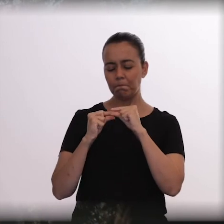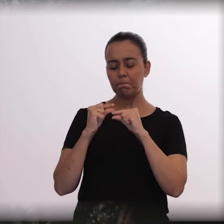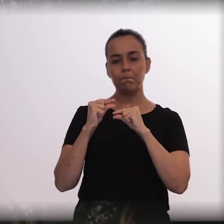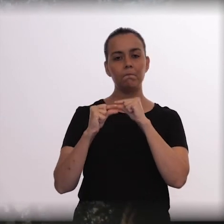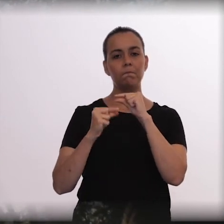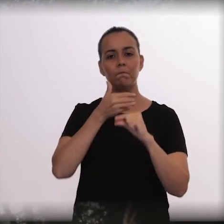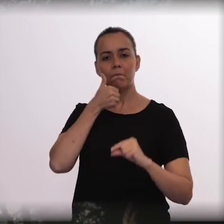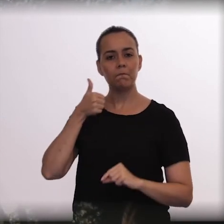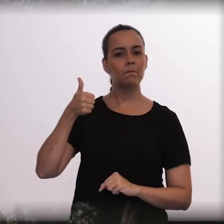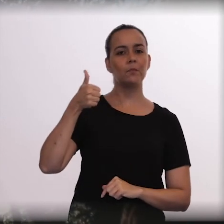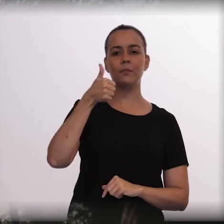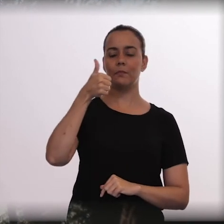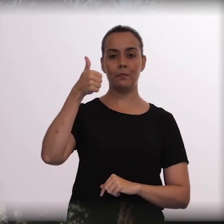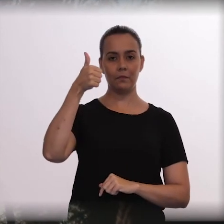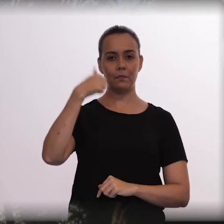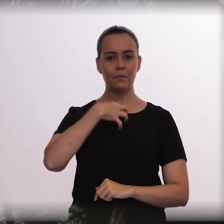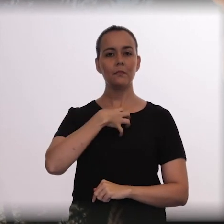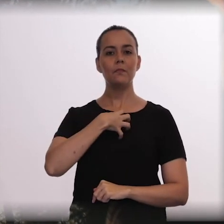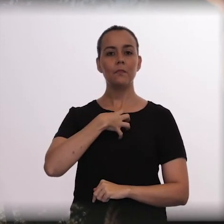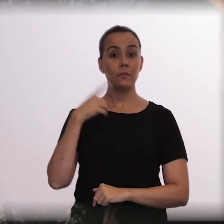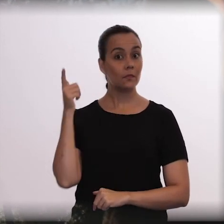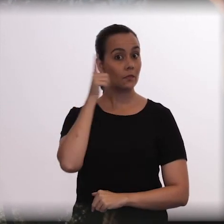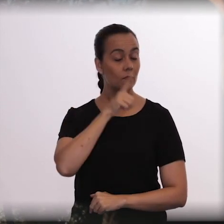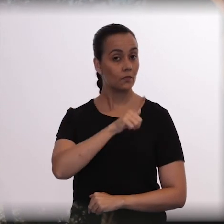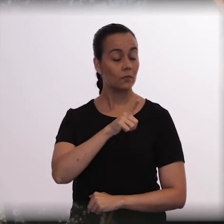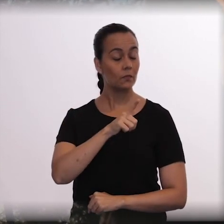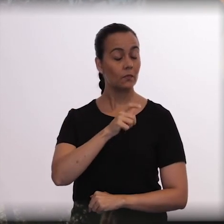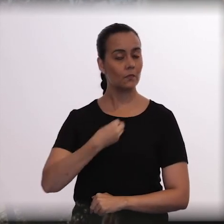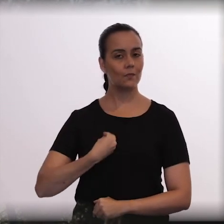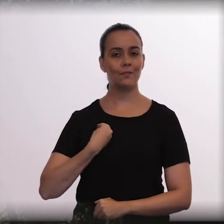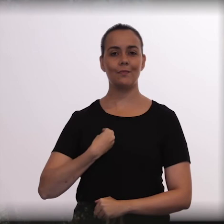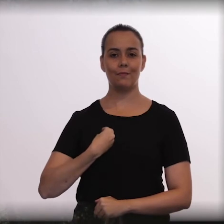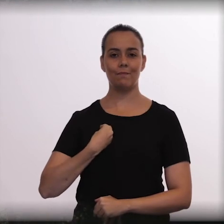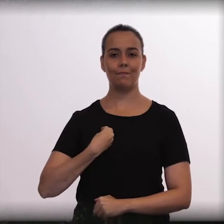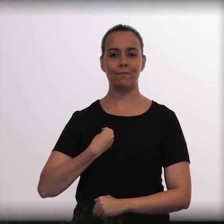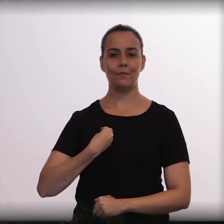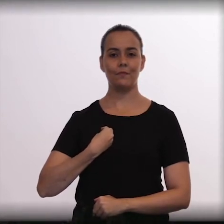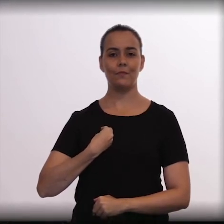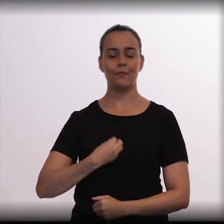uma força de continuar.